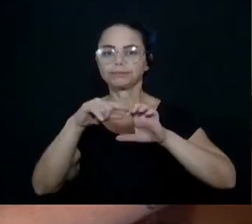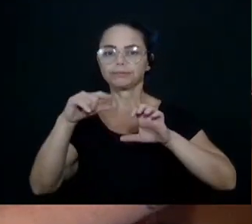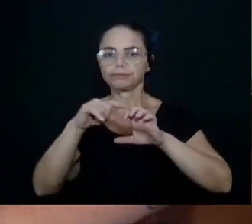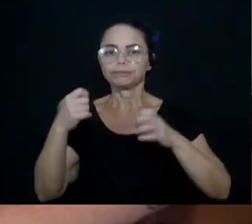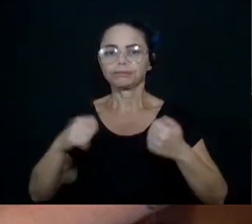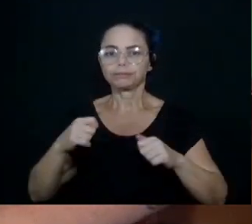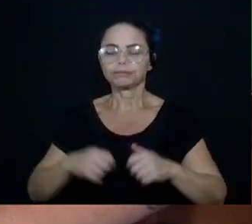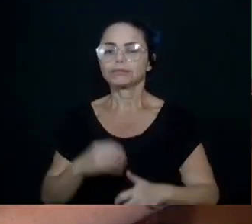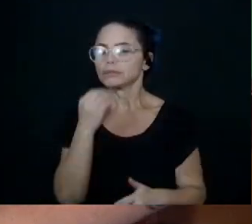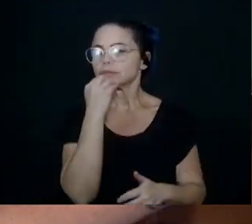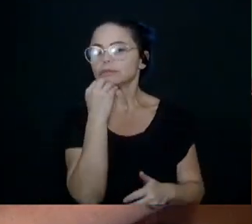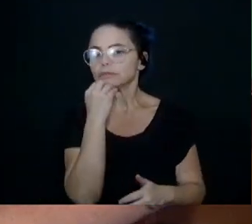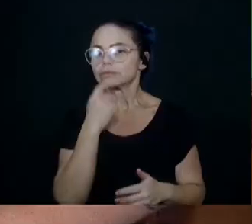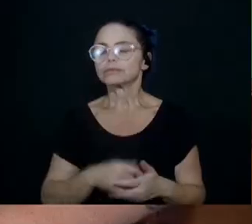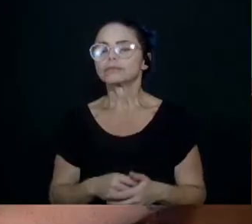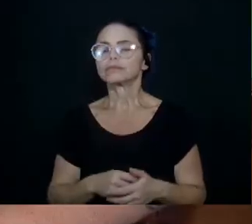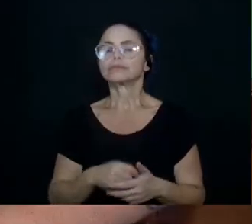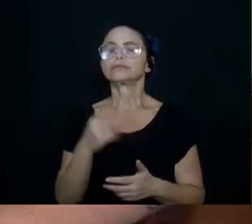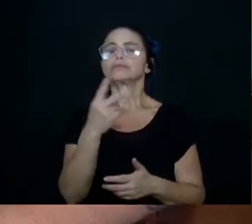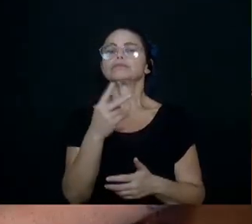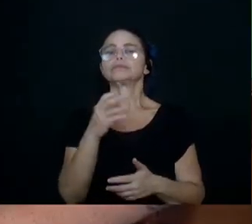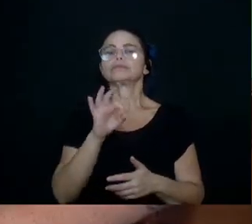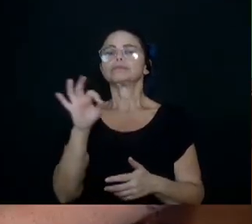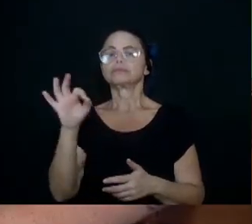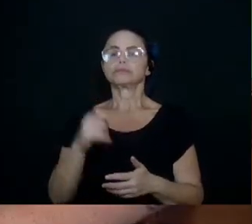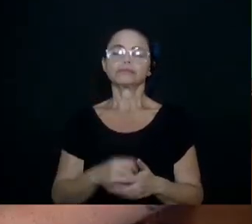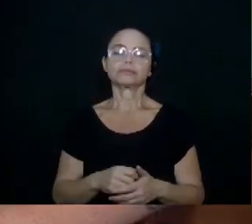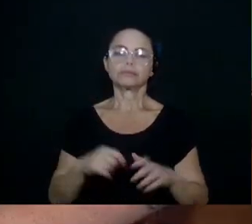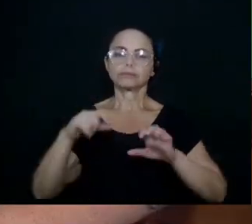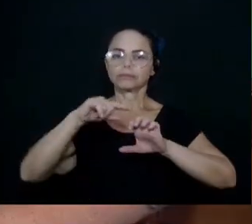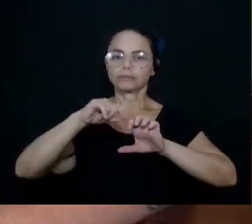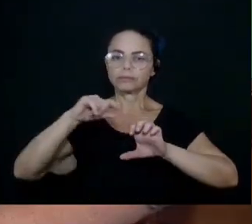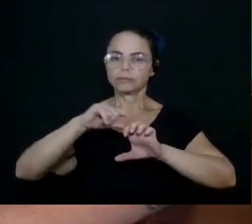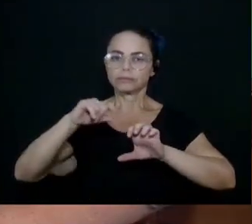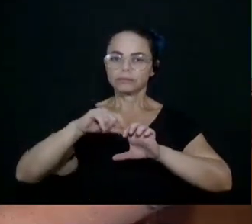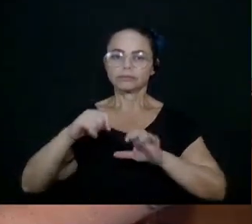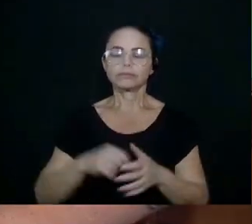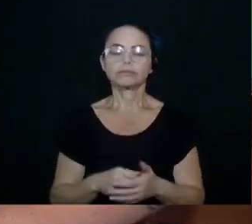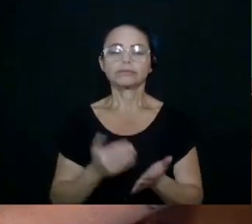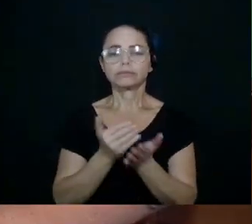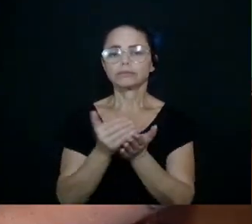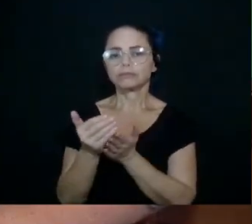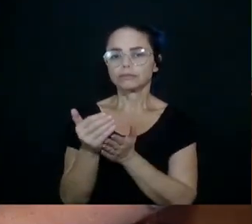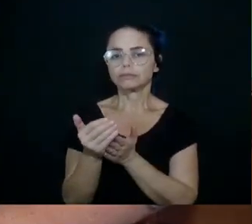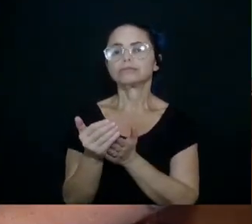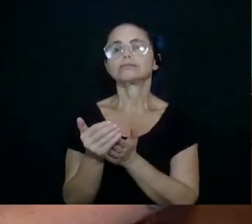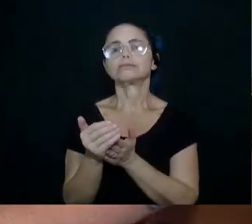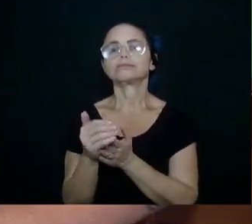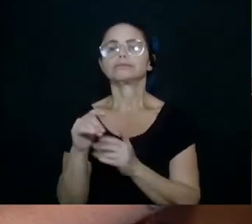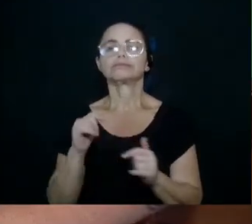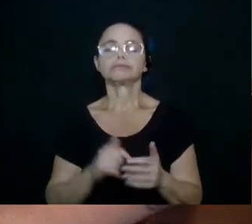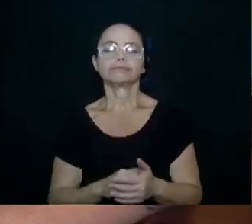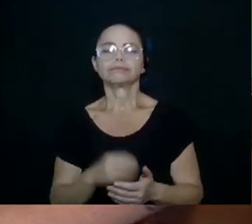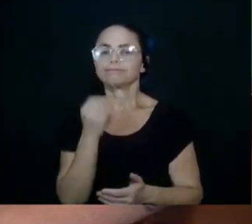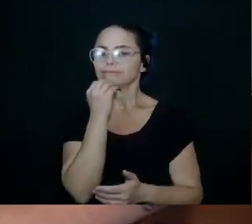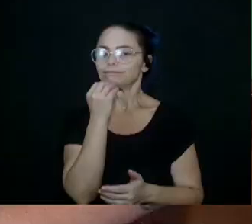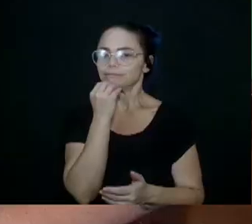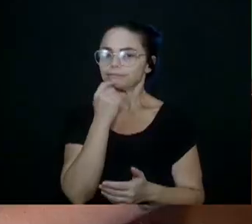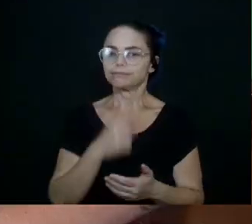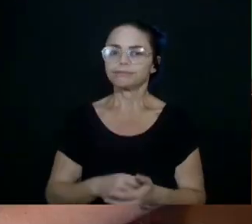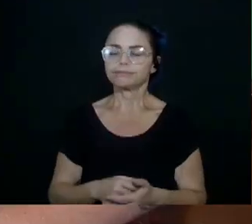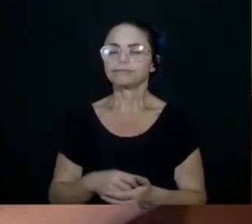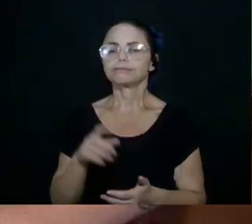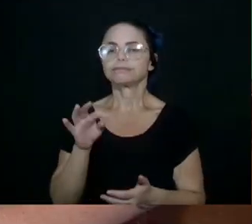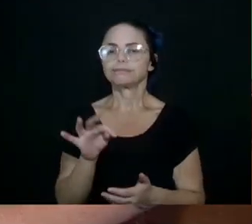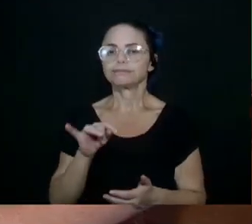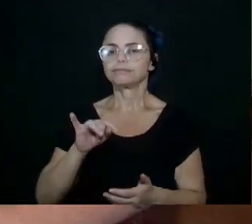oportunidade, 22% dos empreendedores iniciam um negócio por oportunidade. Thiago,